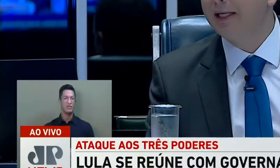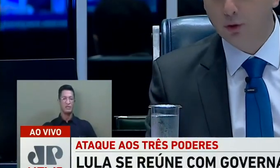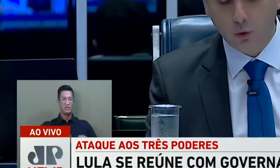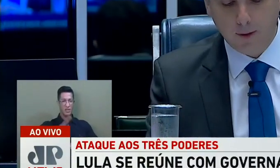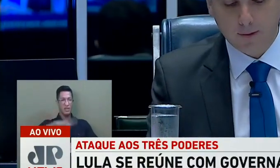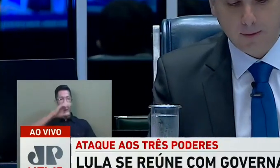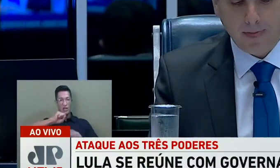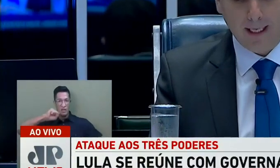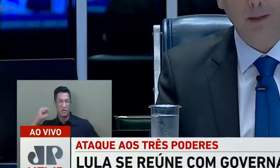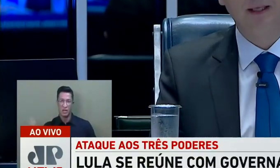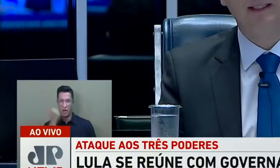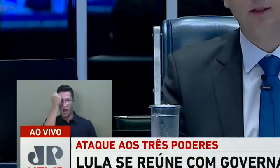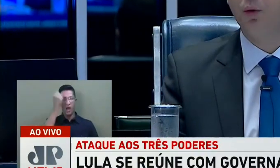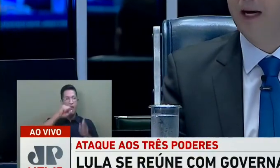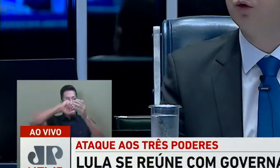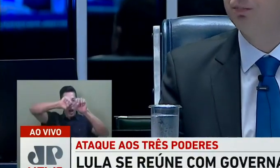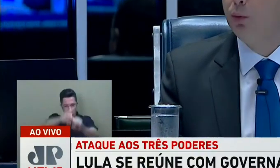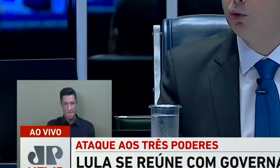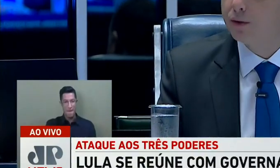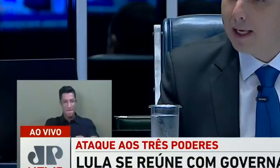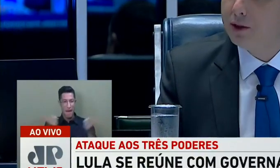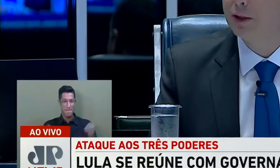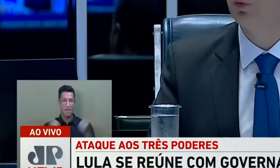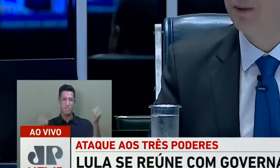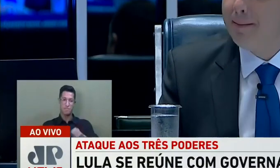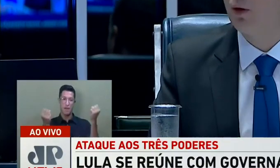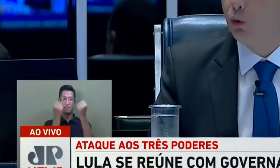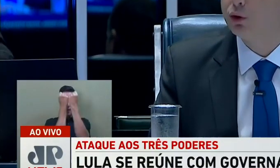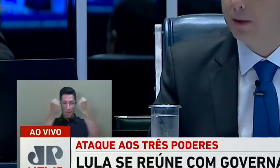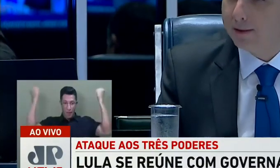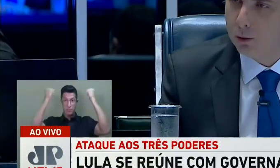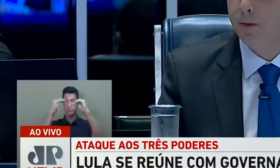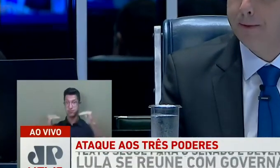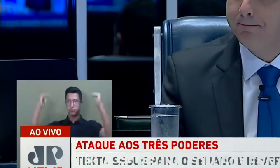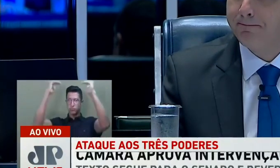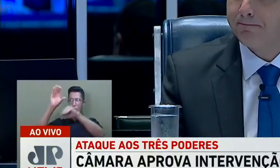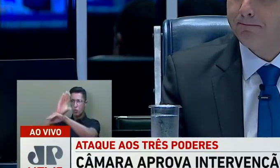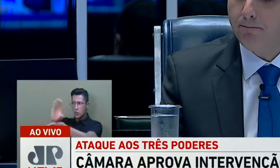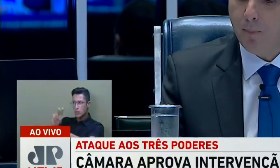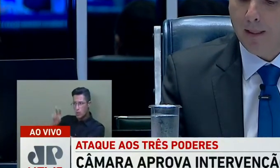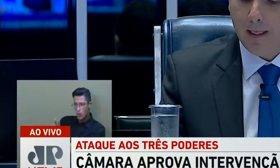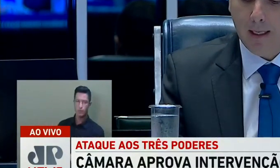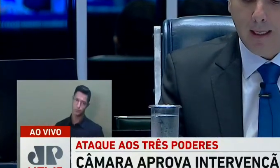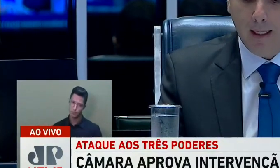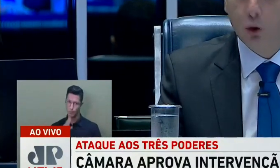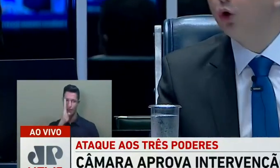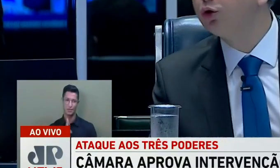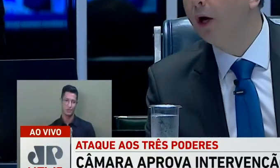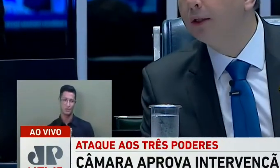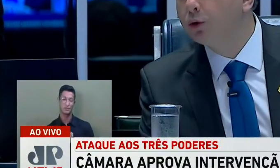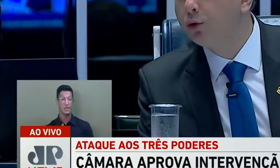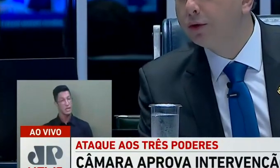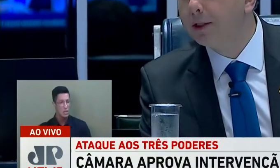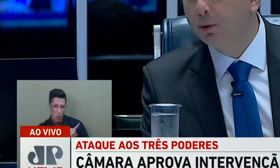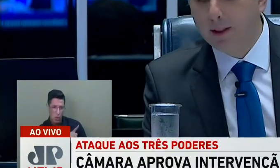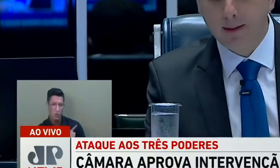não. Isso significa pacificação, significa estender as mãos né, também, as mãos do Estado, também para aqueles que